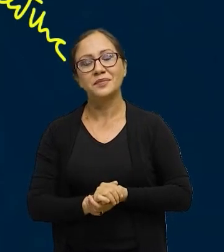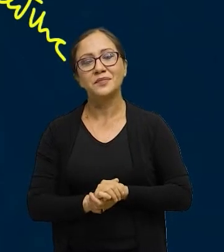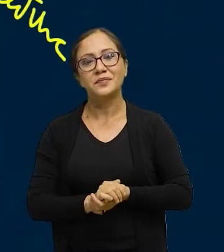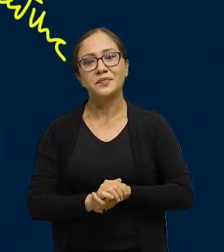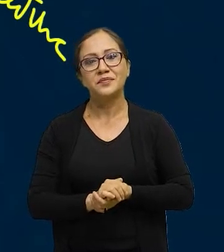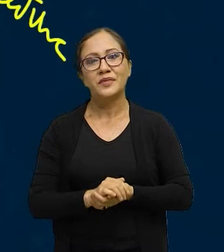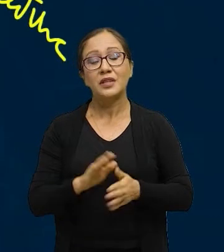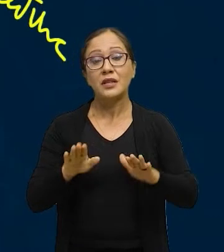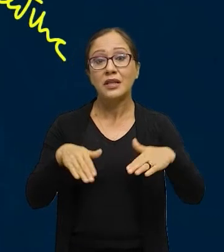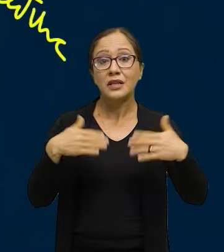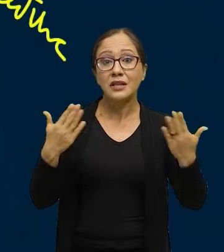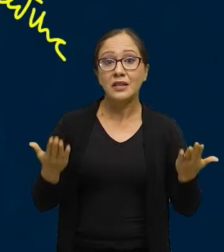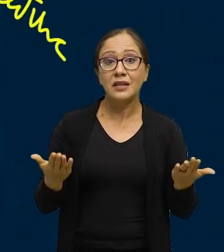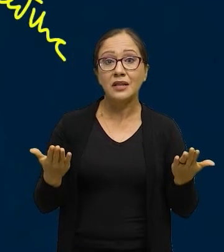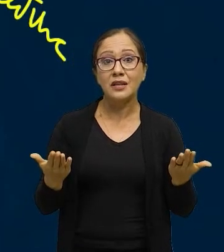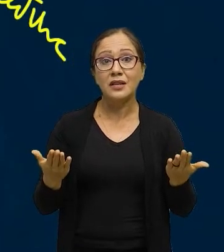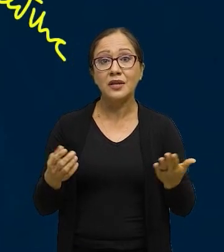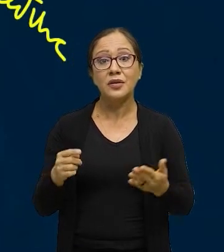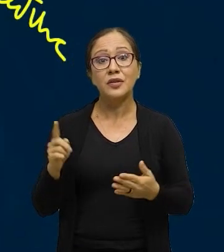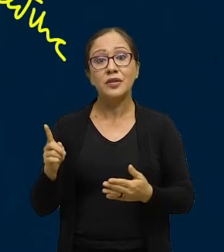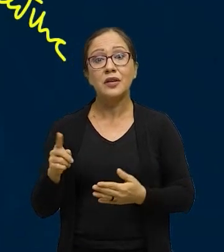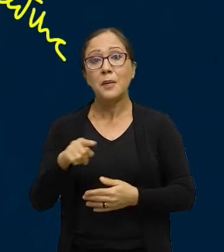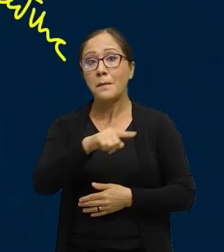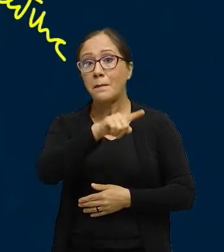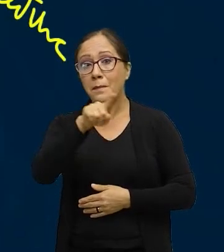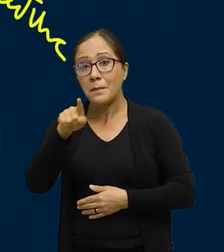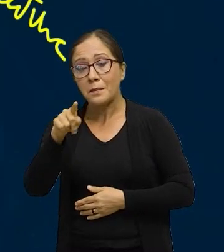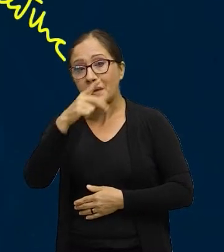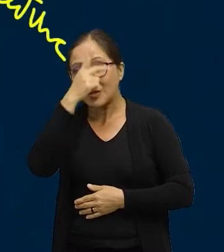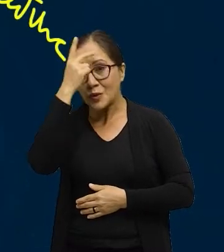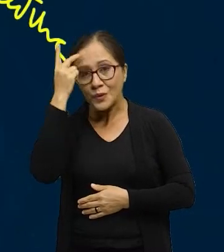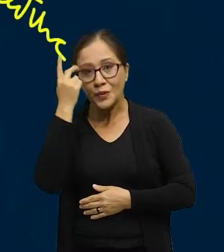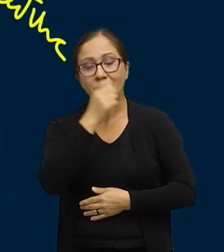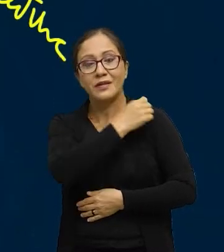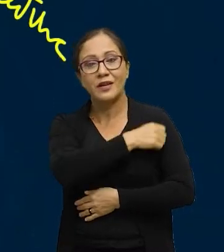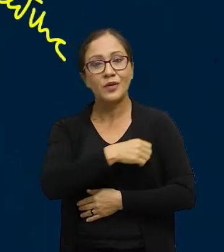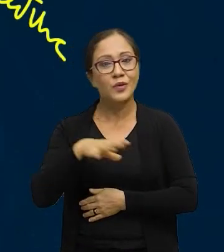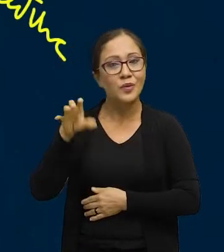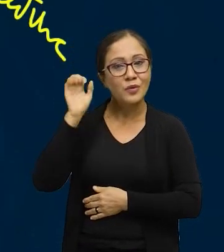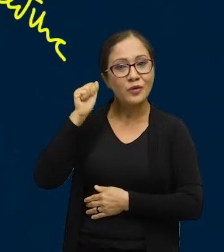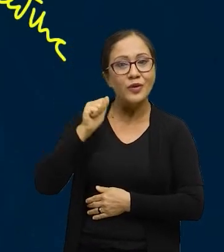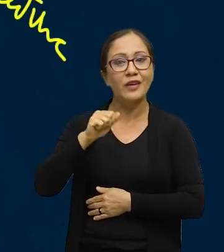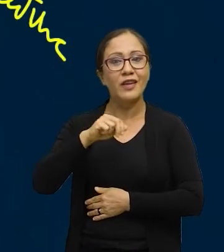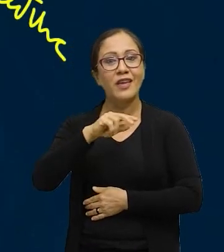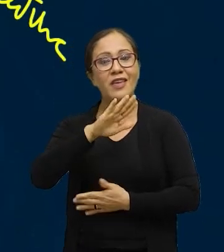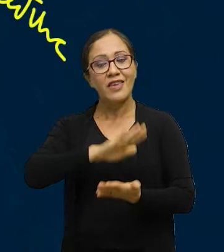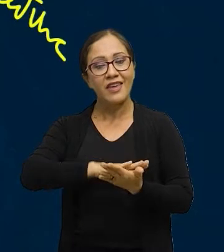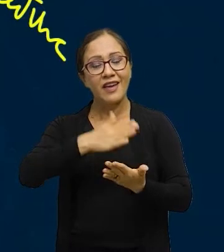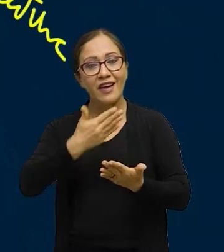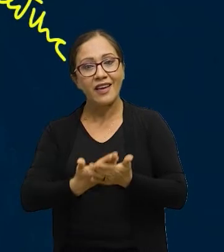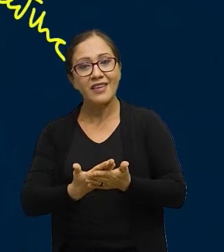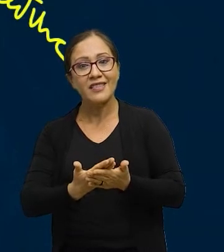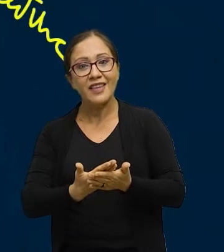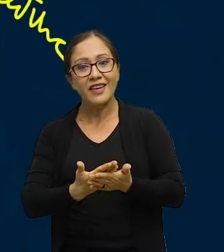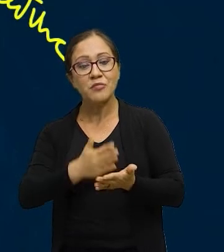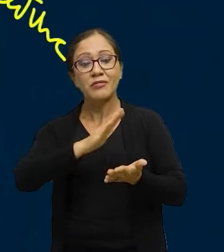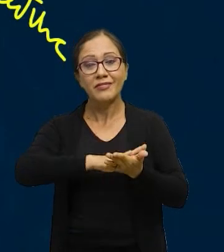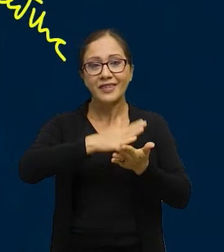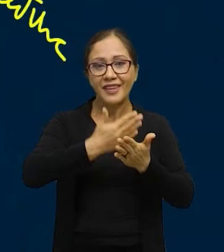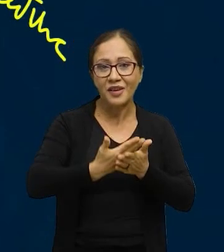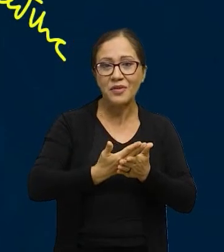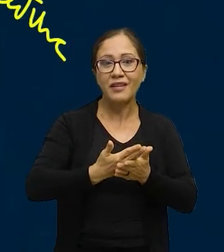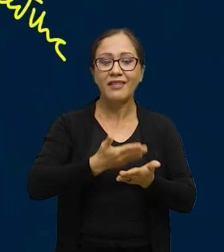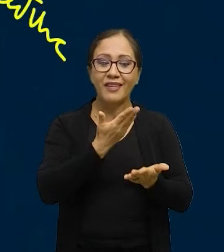Libras. Então, a quem esteja me ouvindo, né, e através da professora Vera fazendo uma interpretação